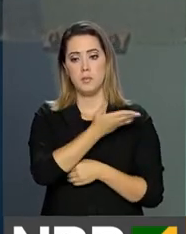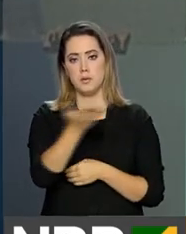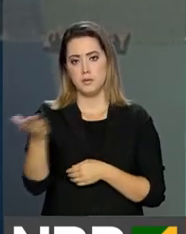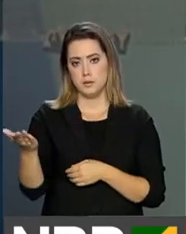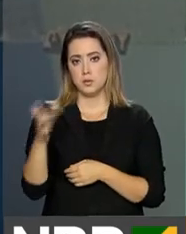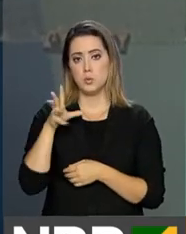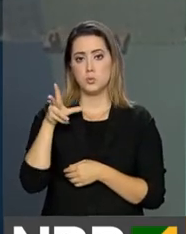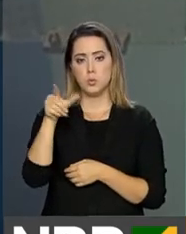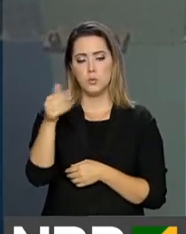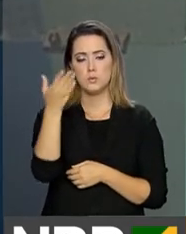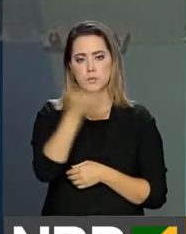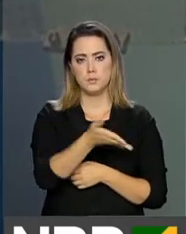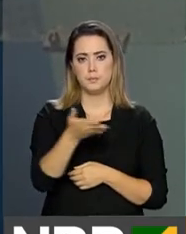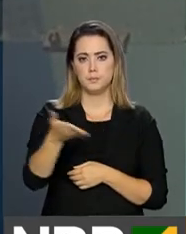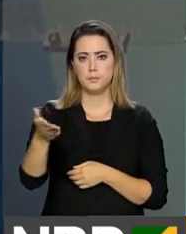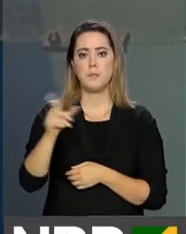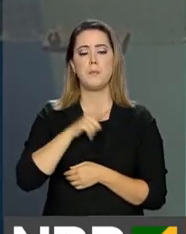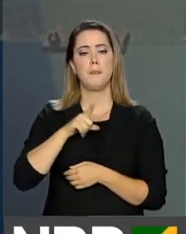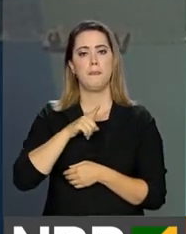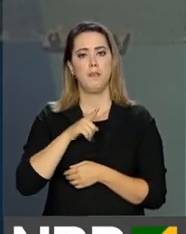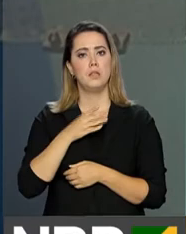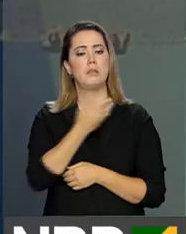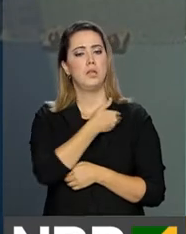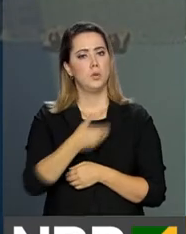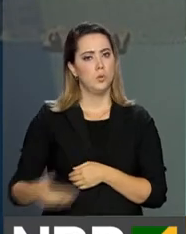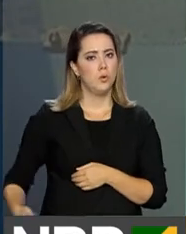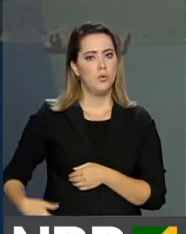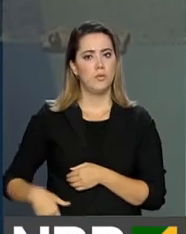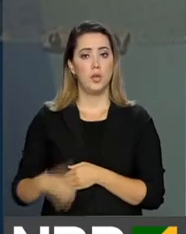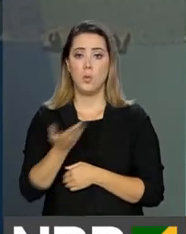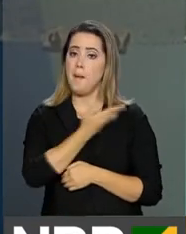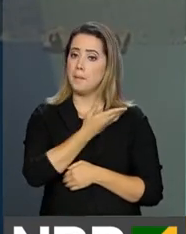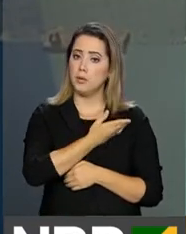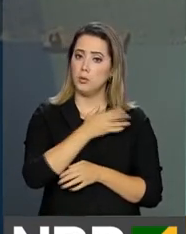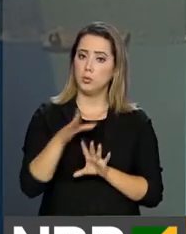têm no governo um parceiro.